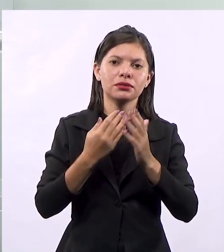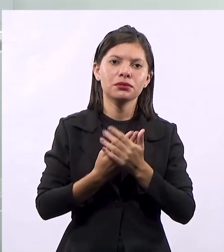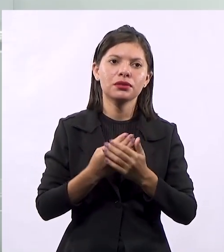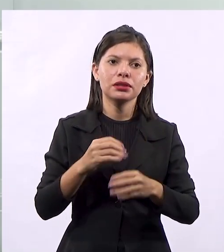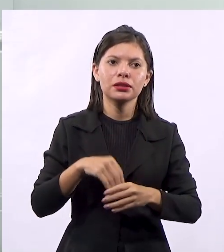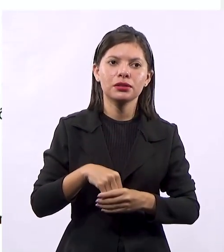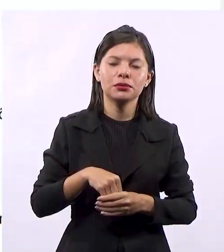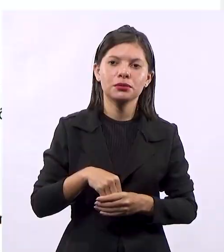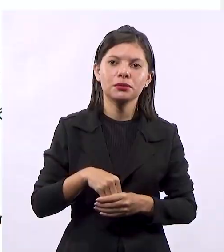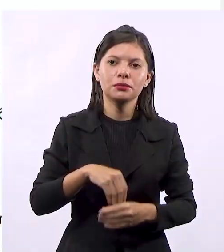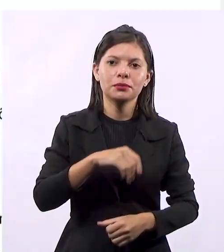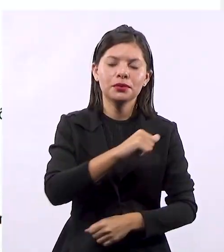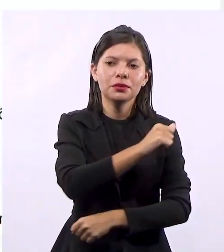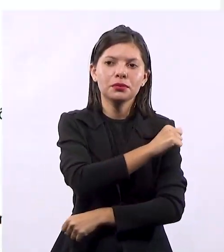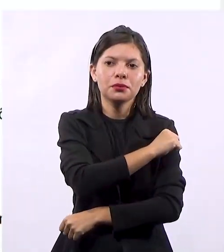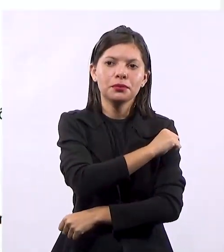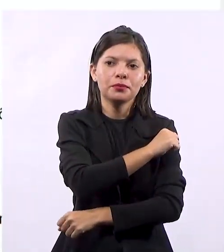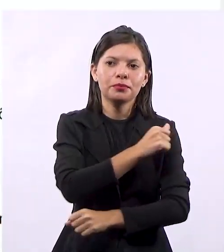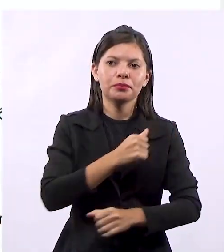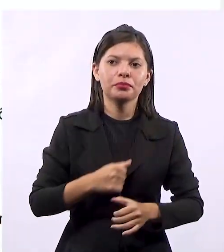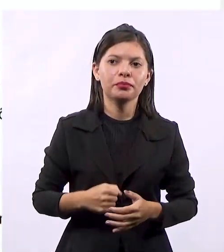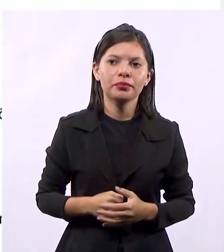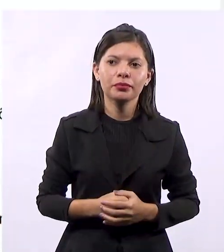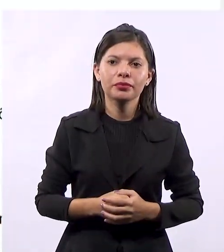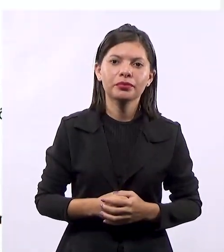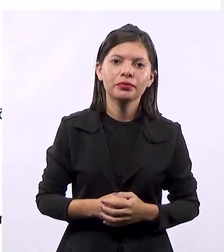escola. E atendimento